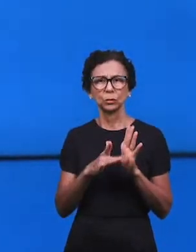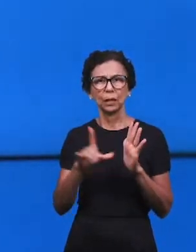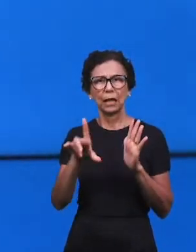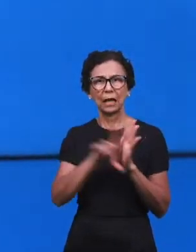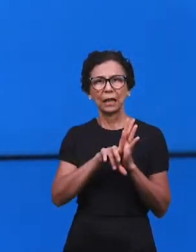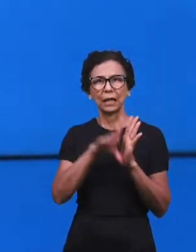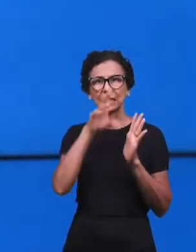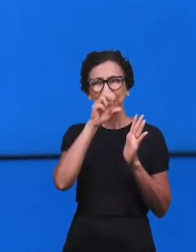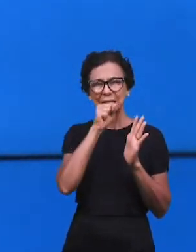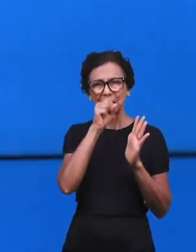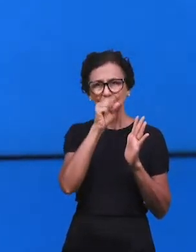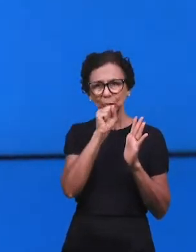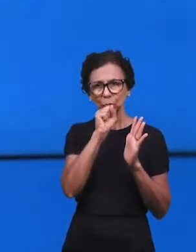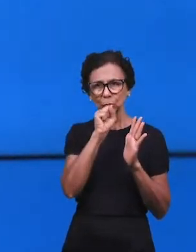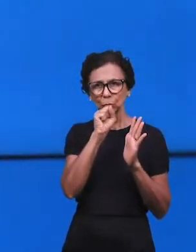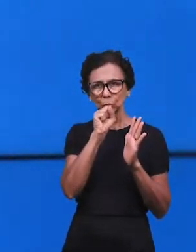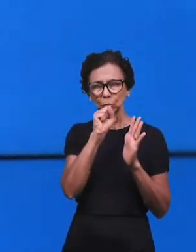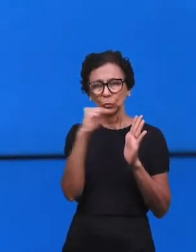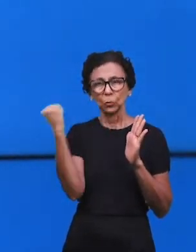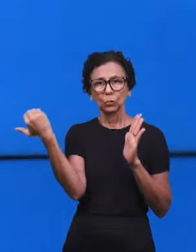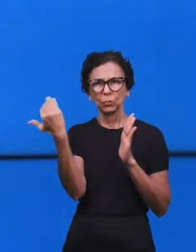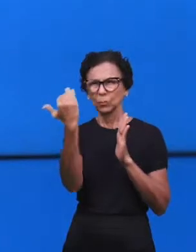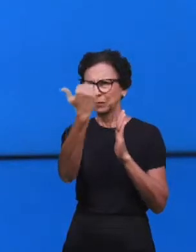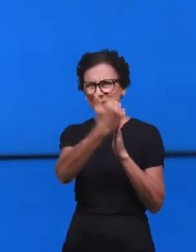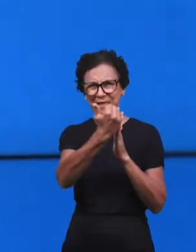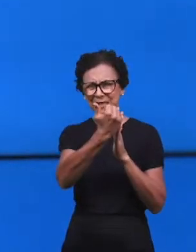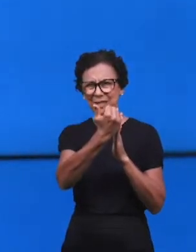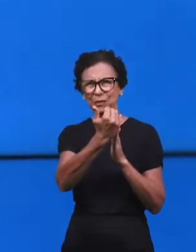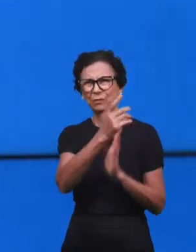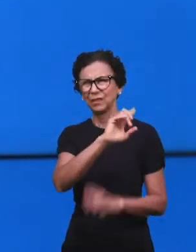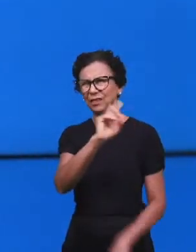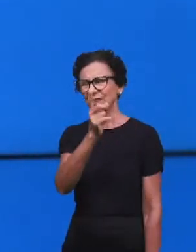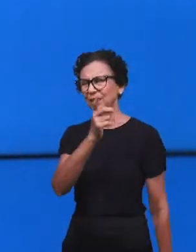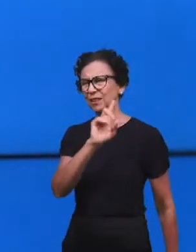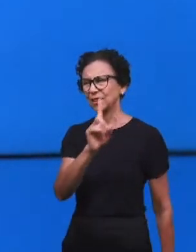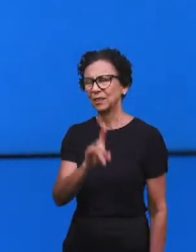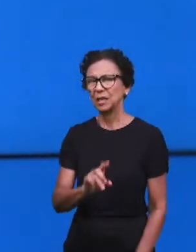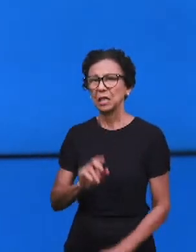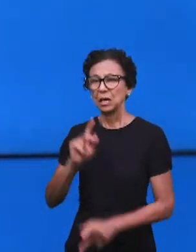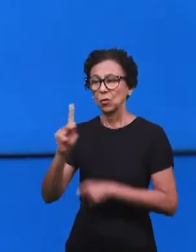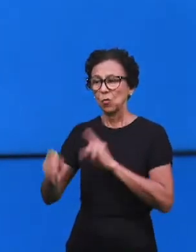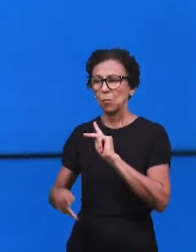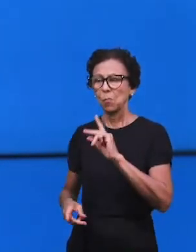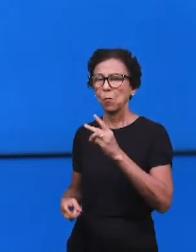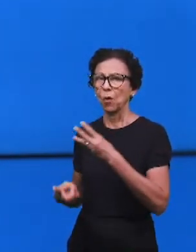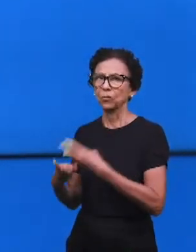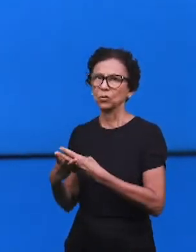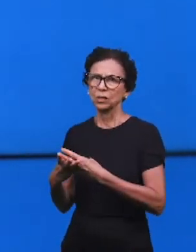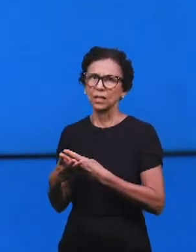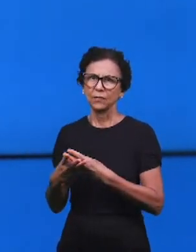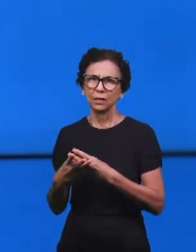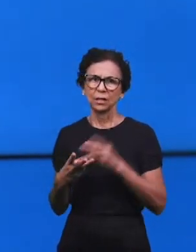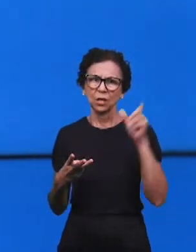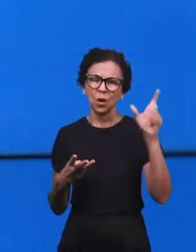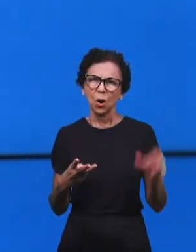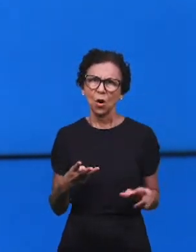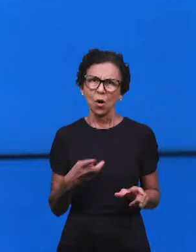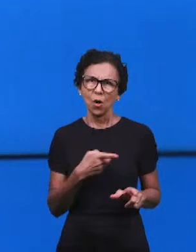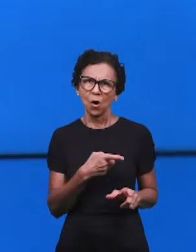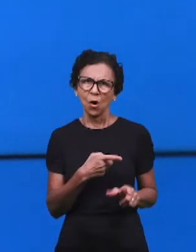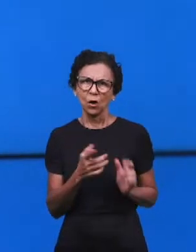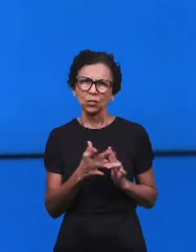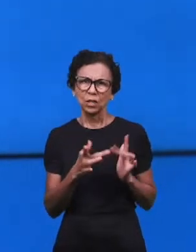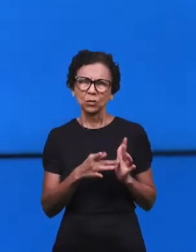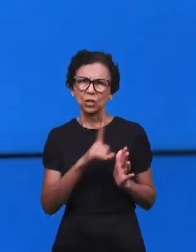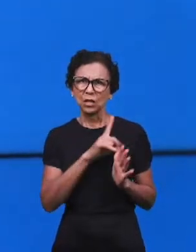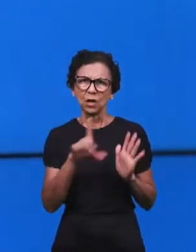judeus procuravam matá-lo, porque não só quebrantava o sábado, né? Conforme João 5, verso 18, mas também dizia que Deus